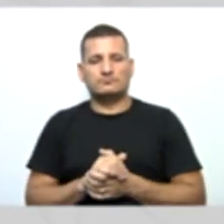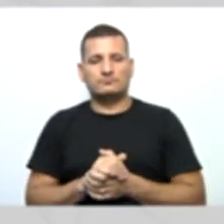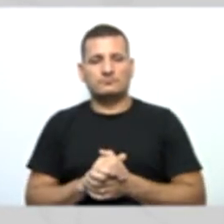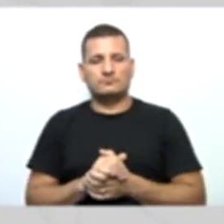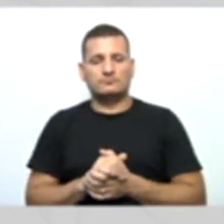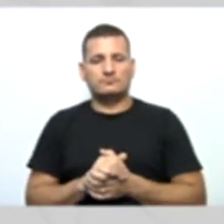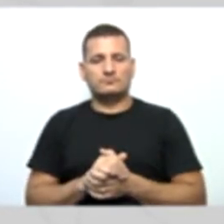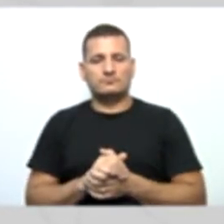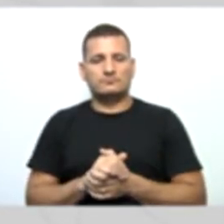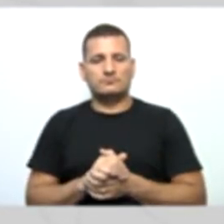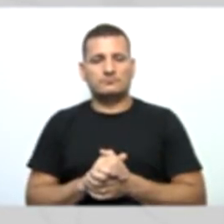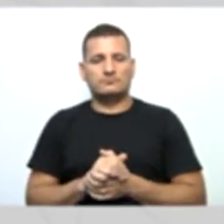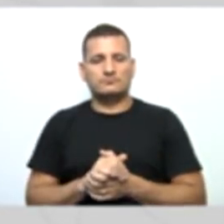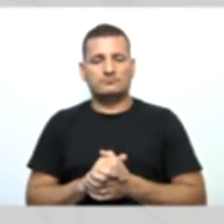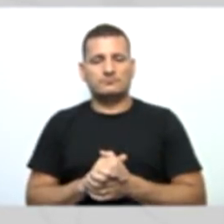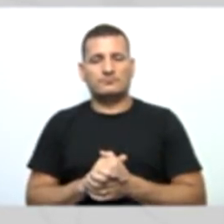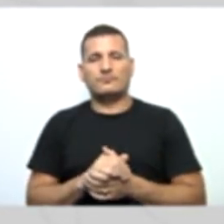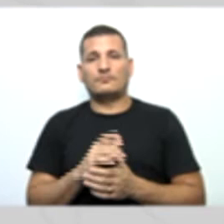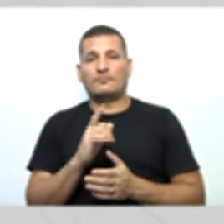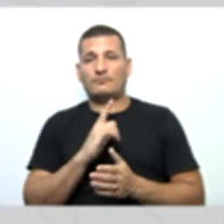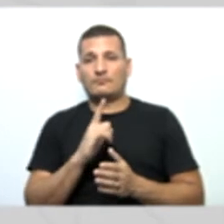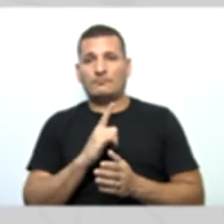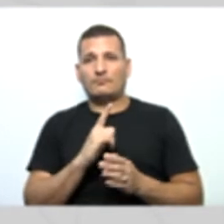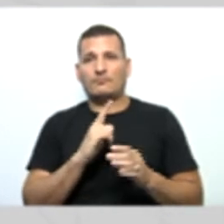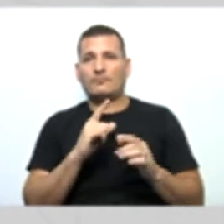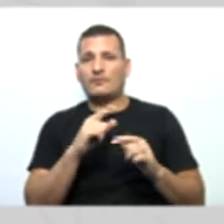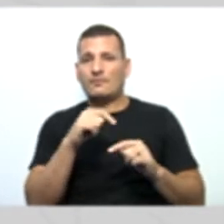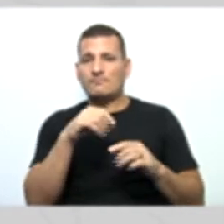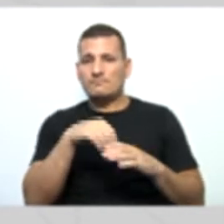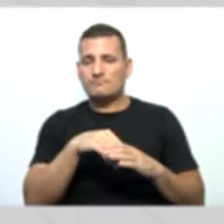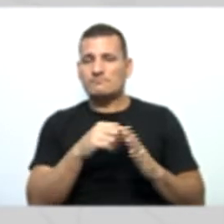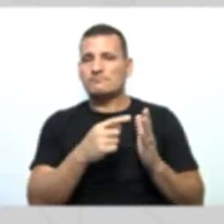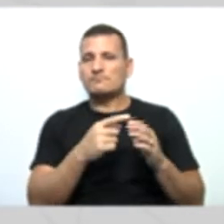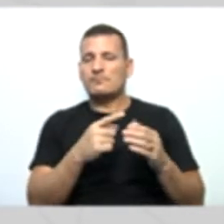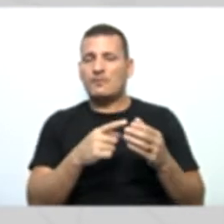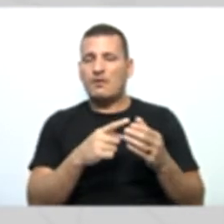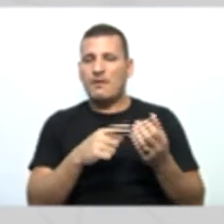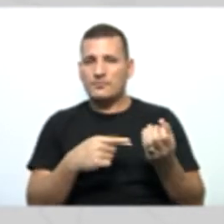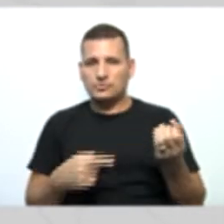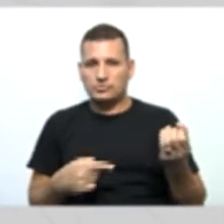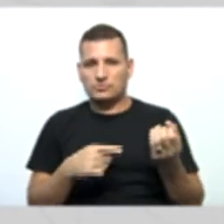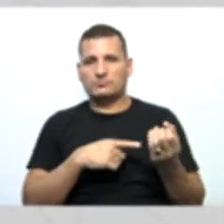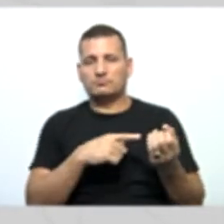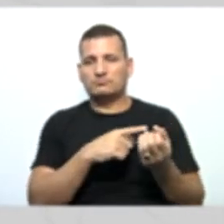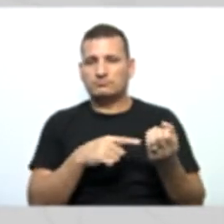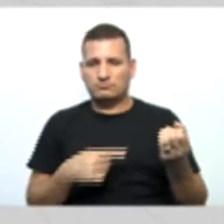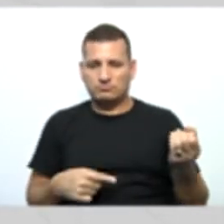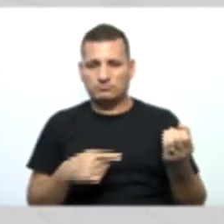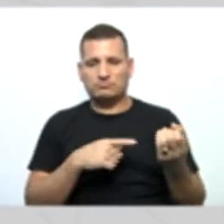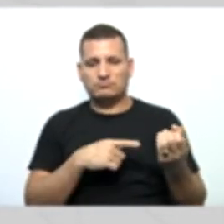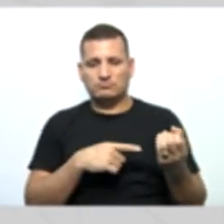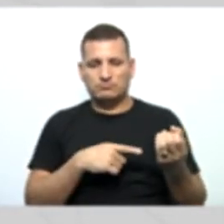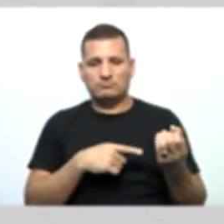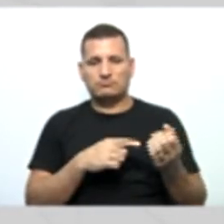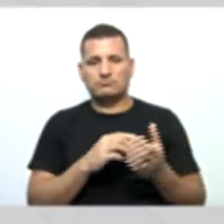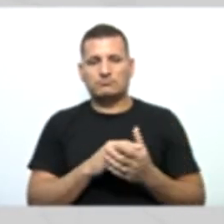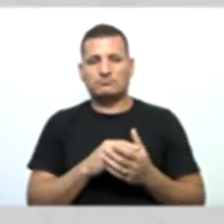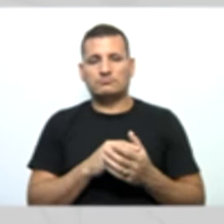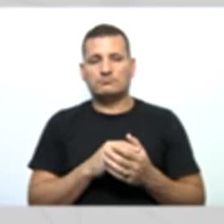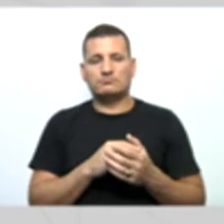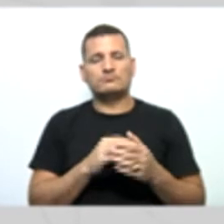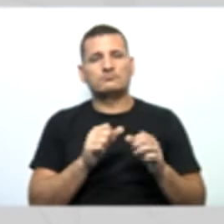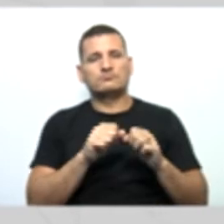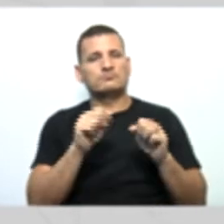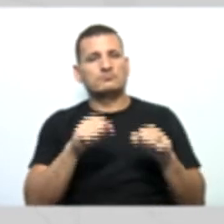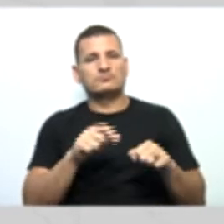ó. Tá no nosso material, a gente só pegou lá e passou aqui para vocês, ó. Sistema, informação é um conjunto